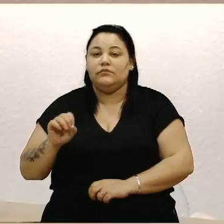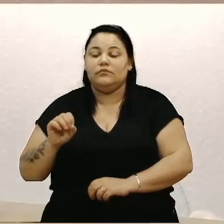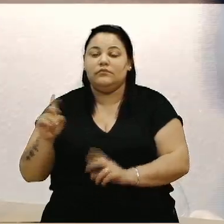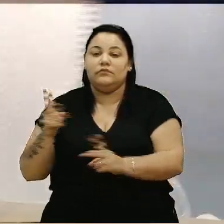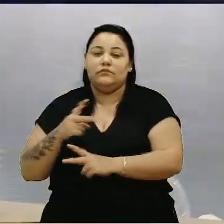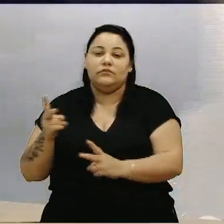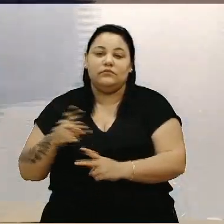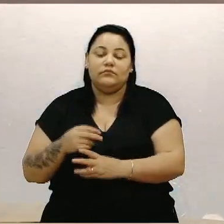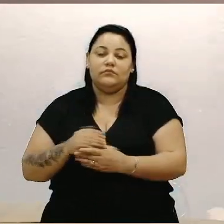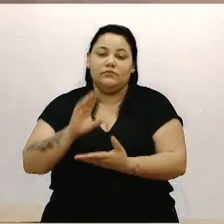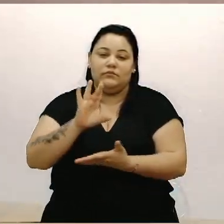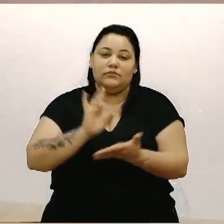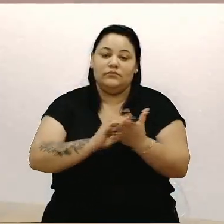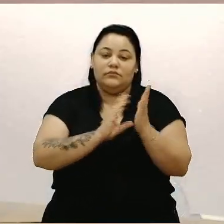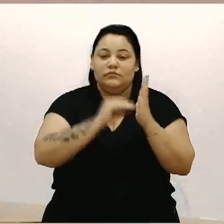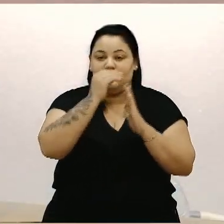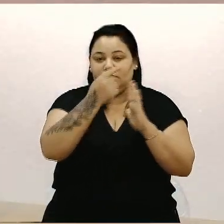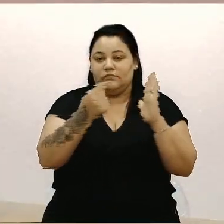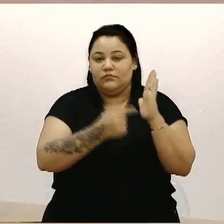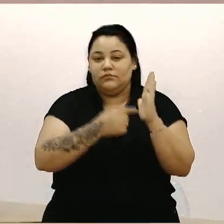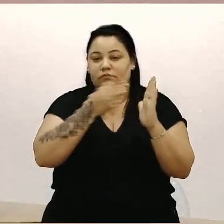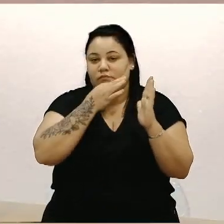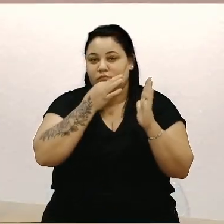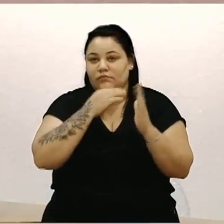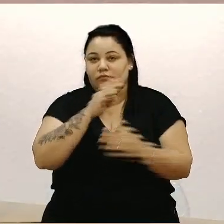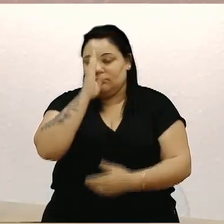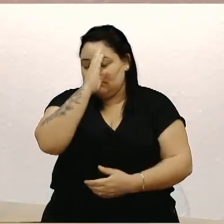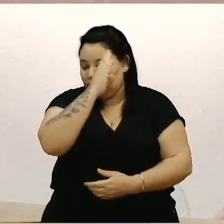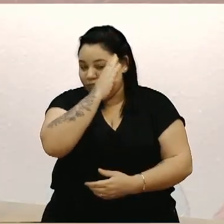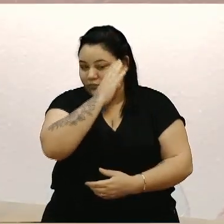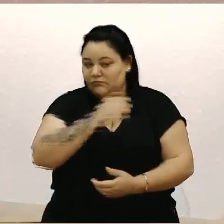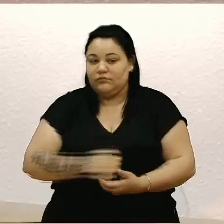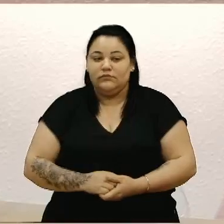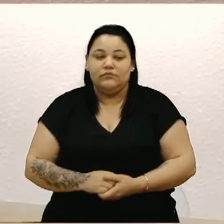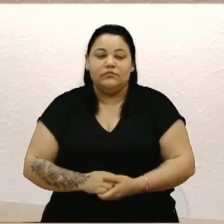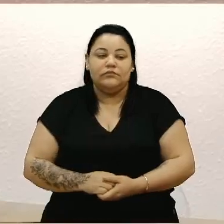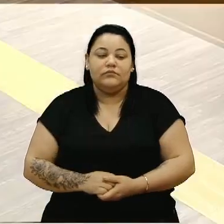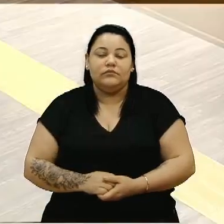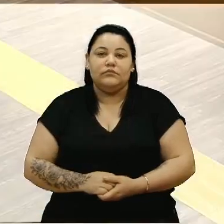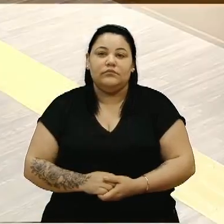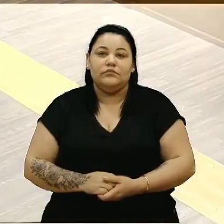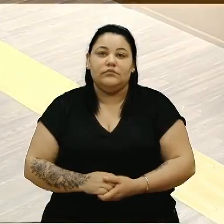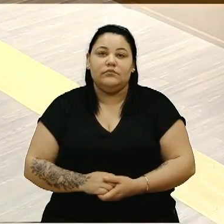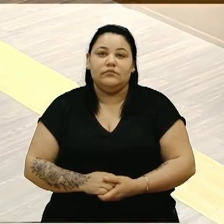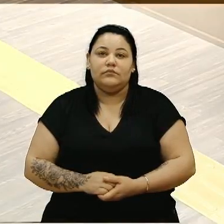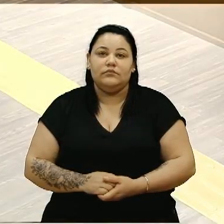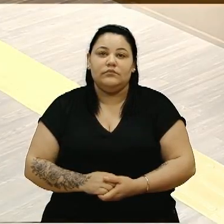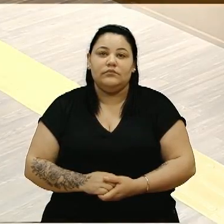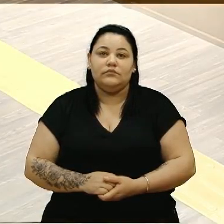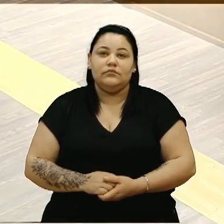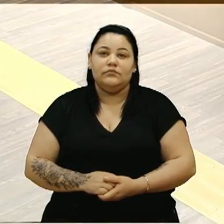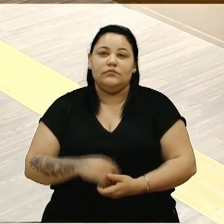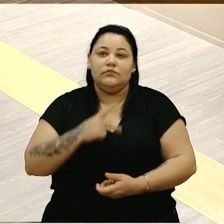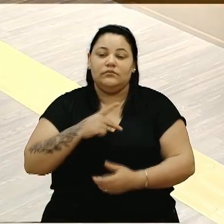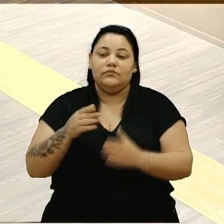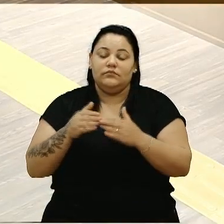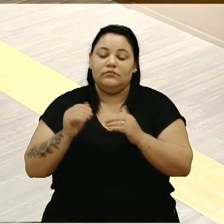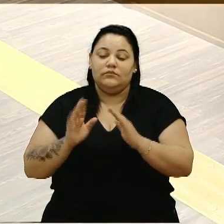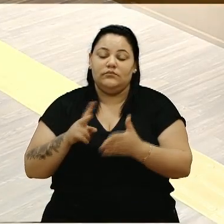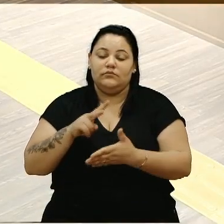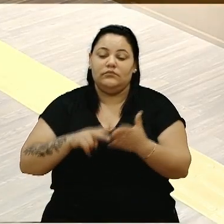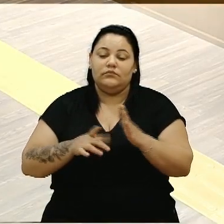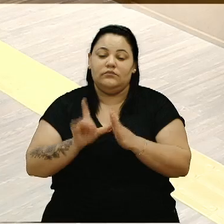do município de Caxias do Sul. Relator, vereador Adriano Bressan, com a palavra o relator. Senhora presidente, peço a dispensa de ter lido na sessão